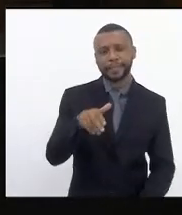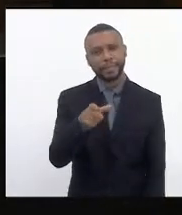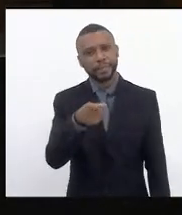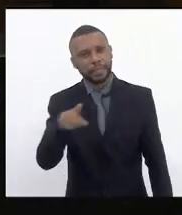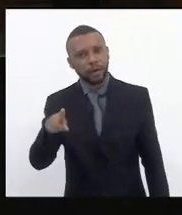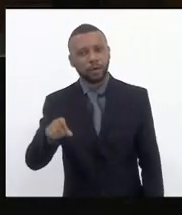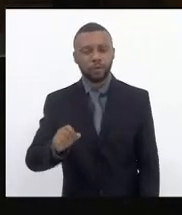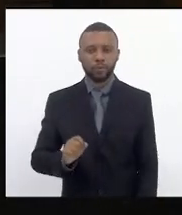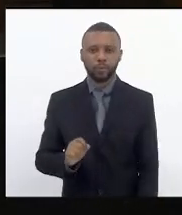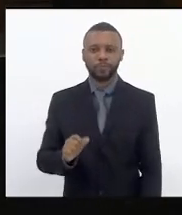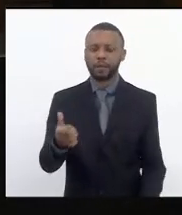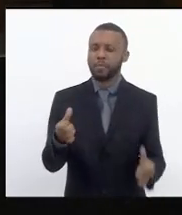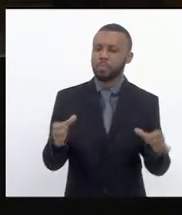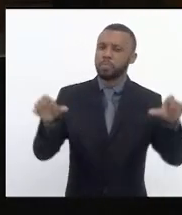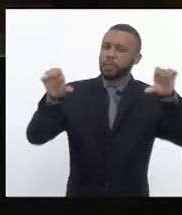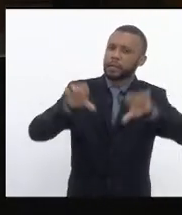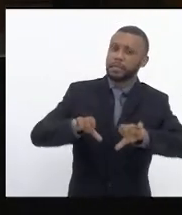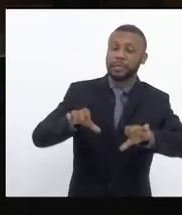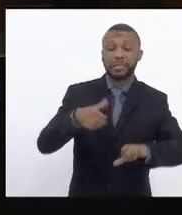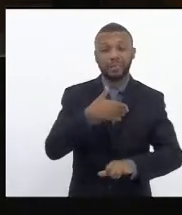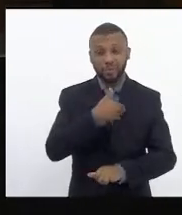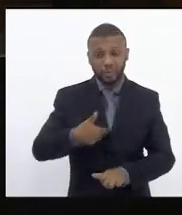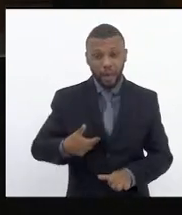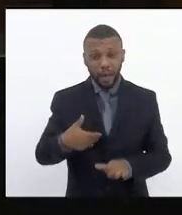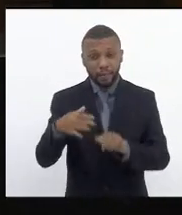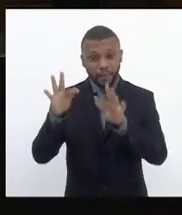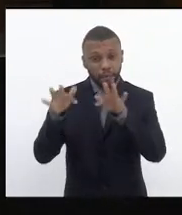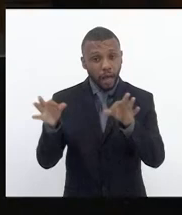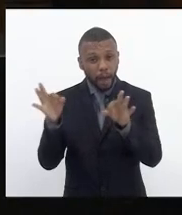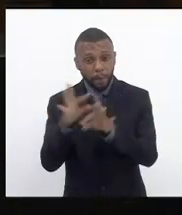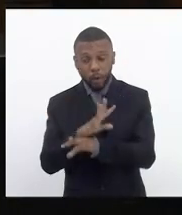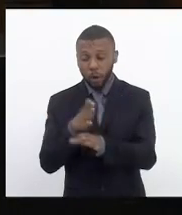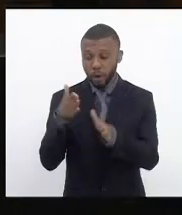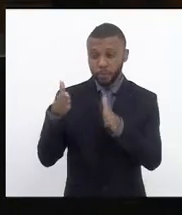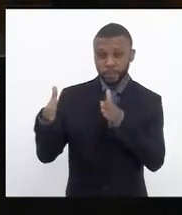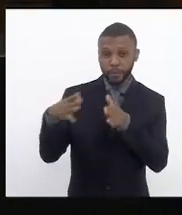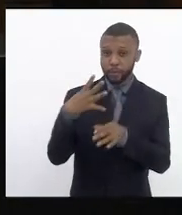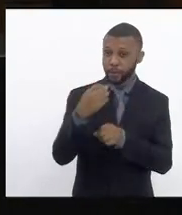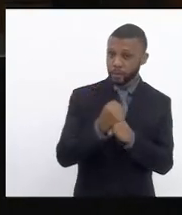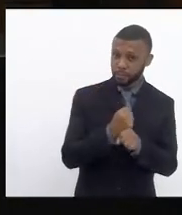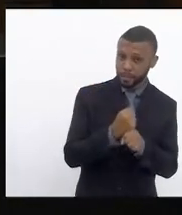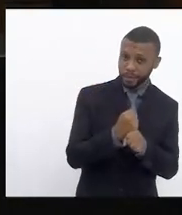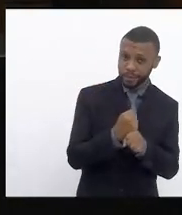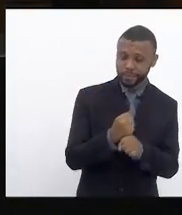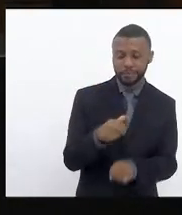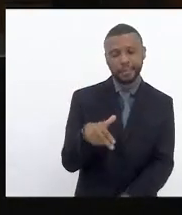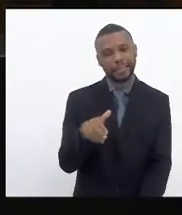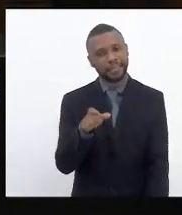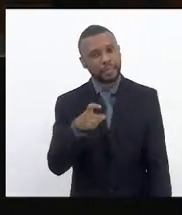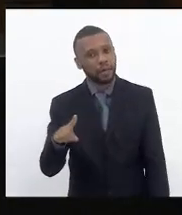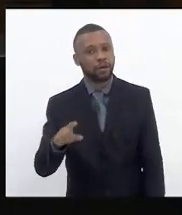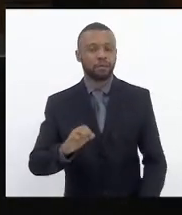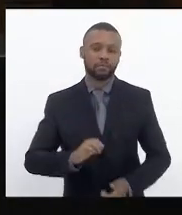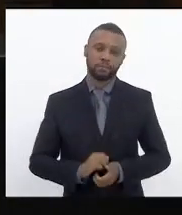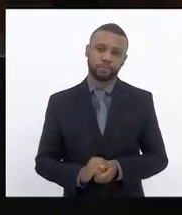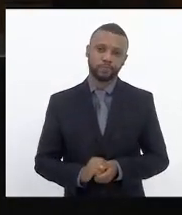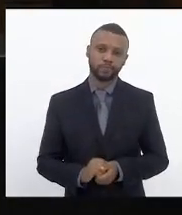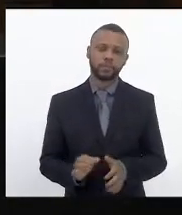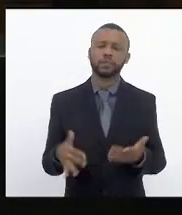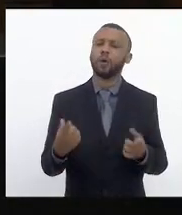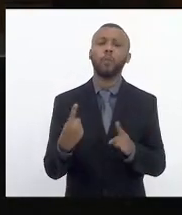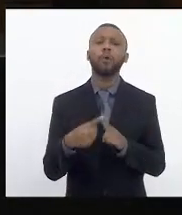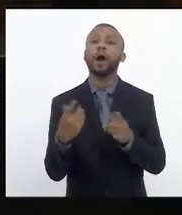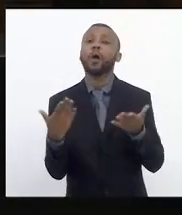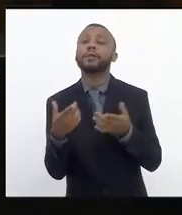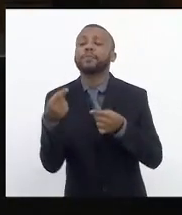a crise do nós o lado acabou durante esses quatro anos não então porque agora